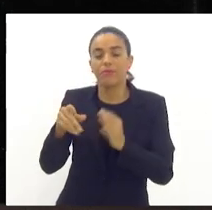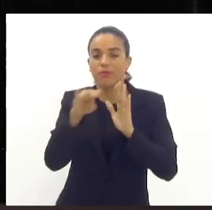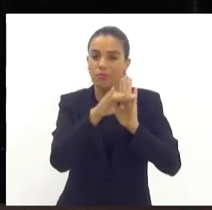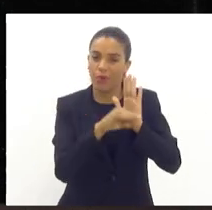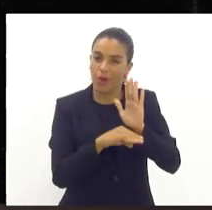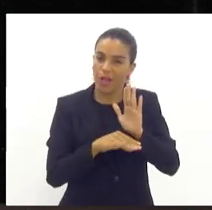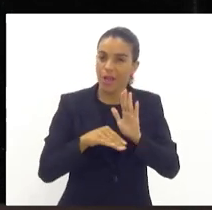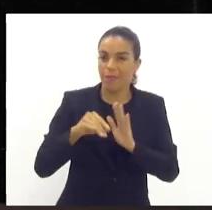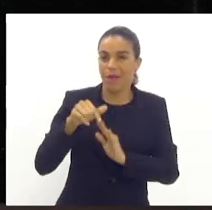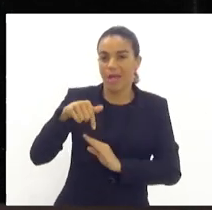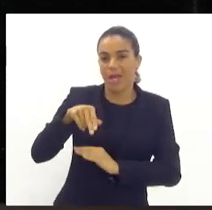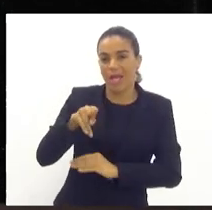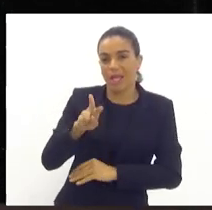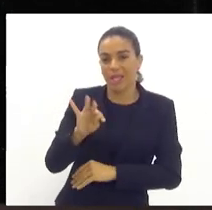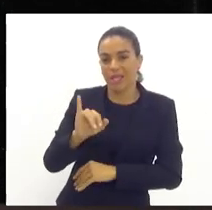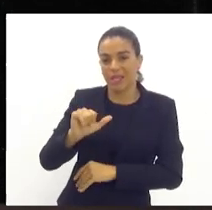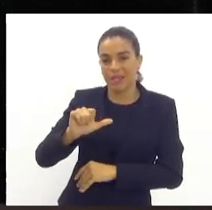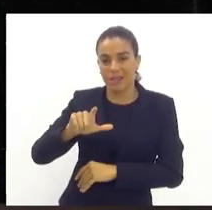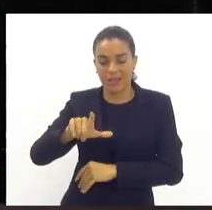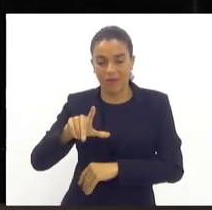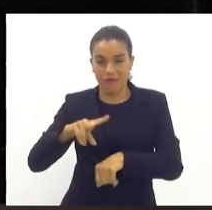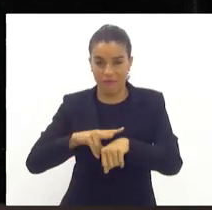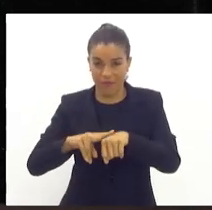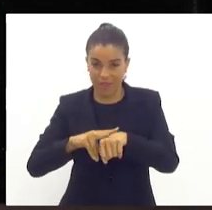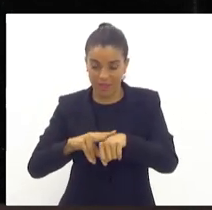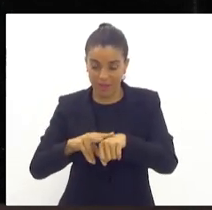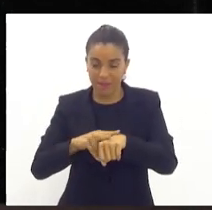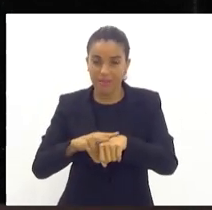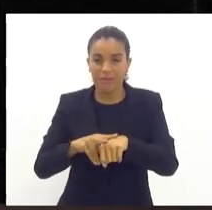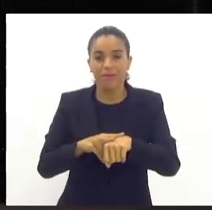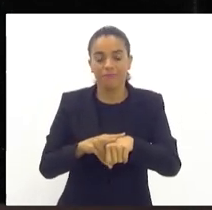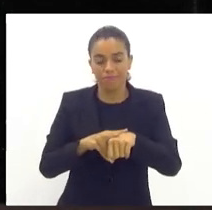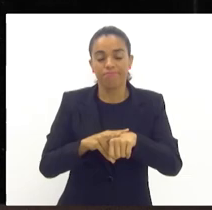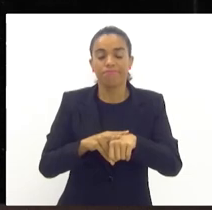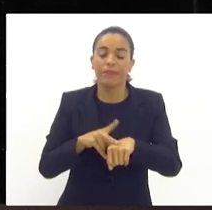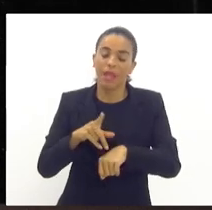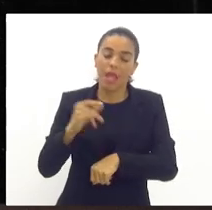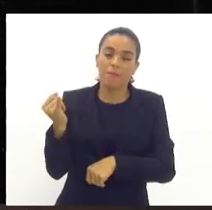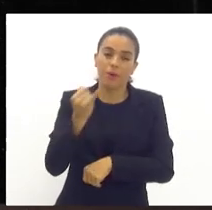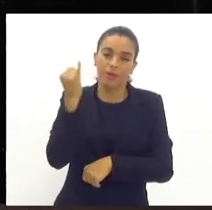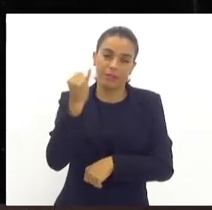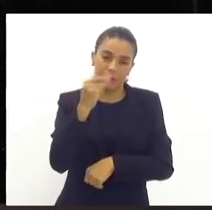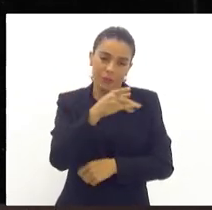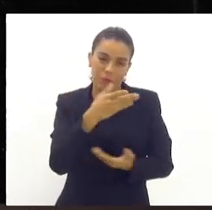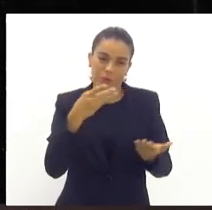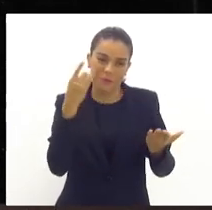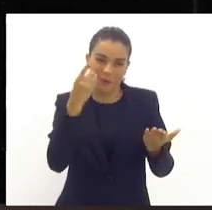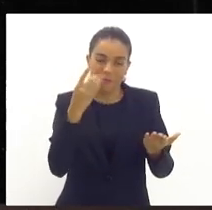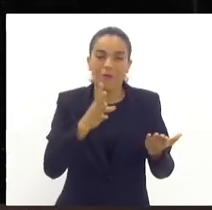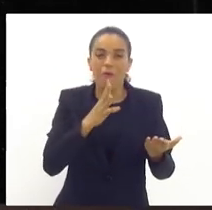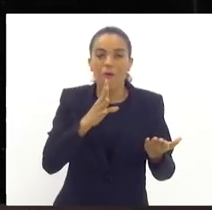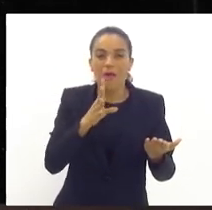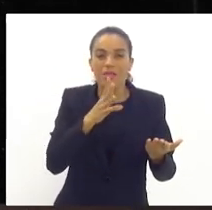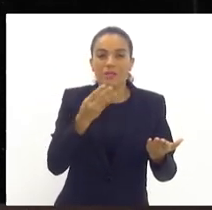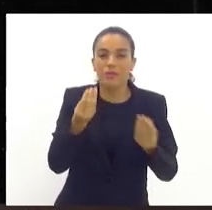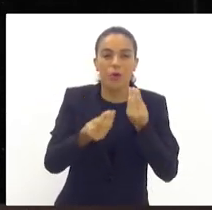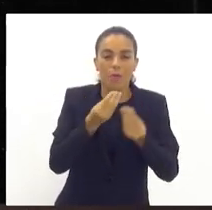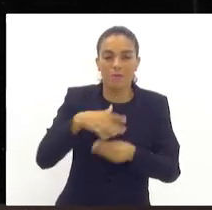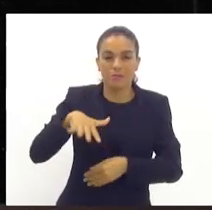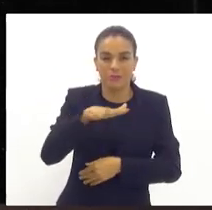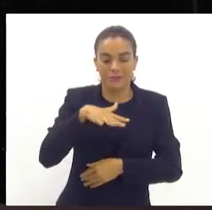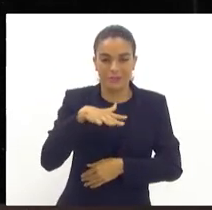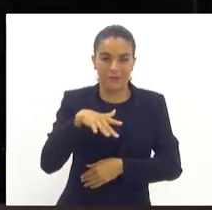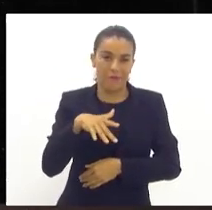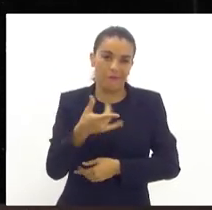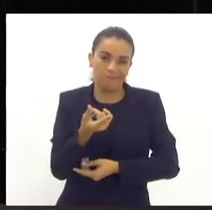Quintais Verdes. Eu acho que é muito importante, um passo importante, que eu, como deputado estadual, conhecendo a realidade da maioria da população que tem dificuldade